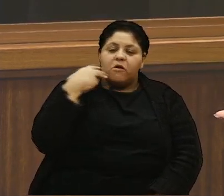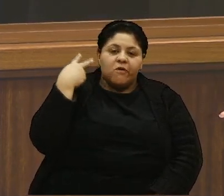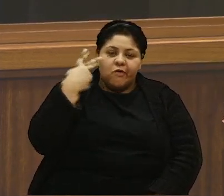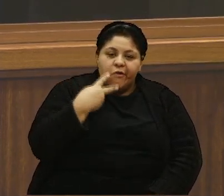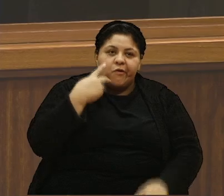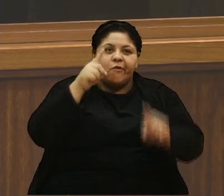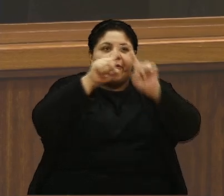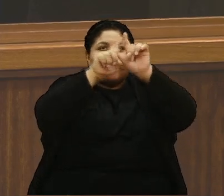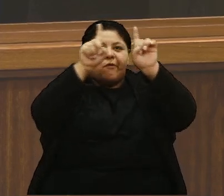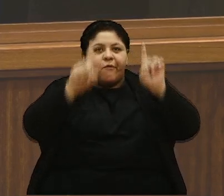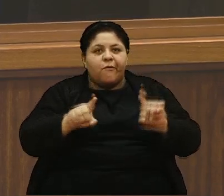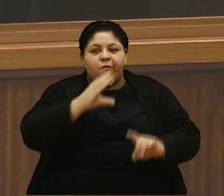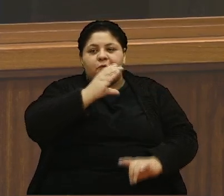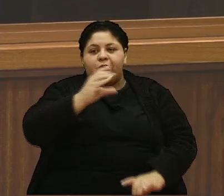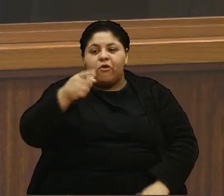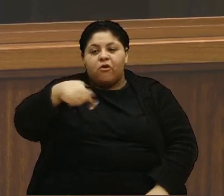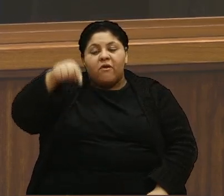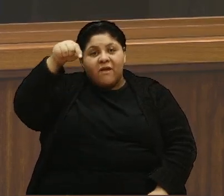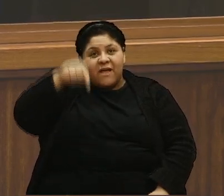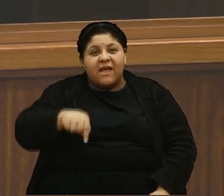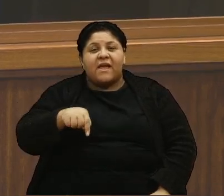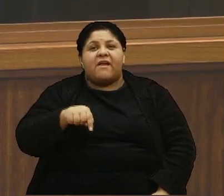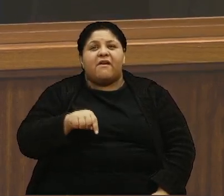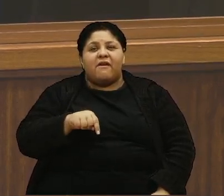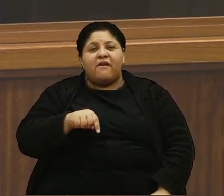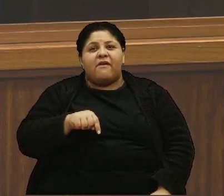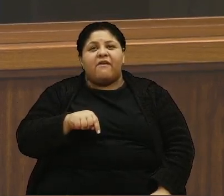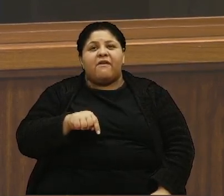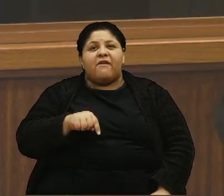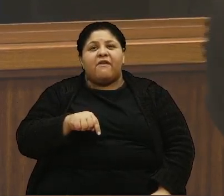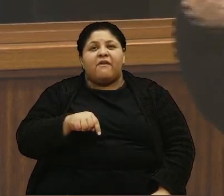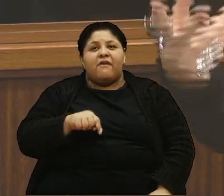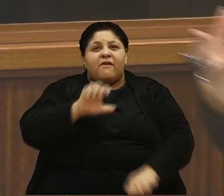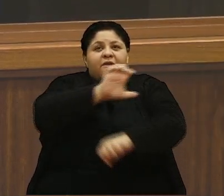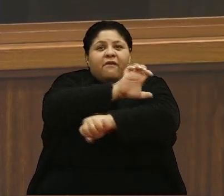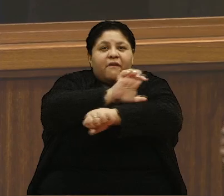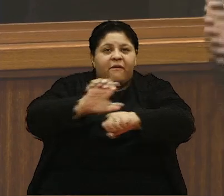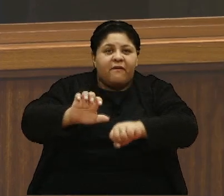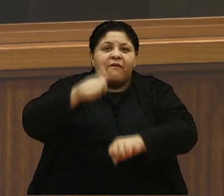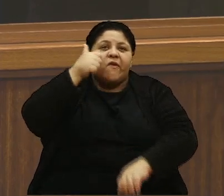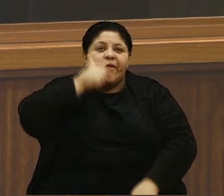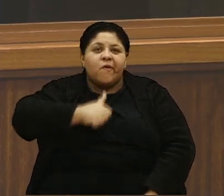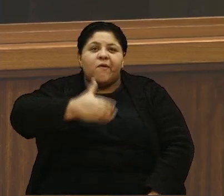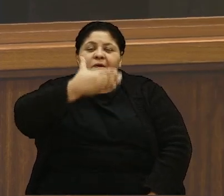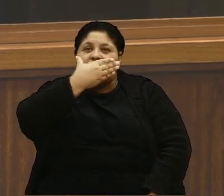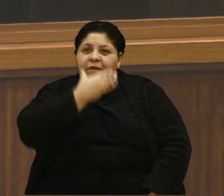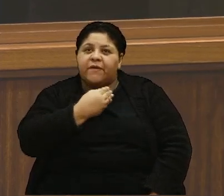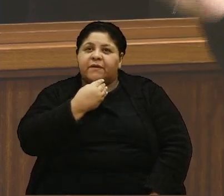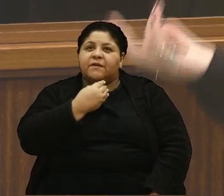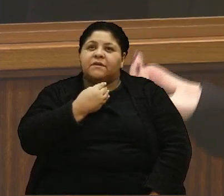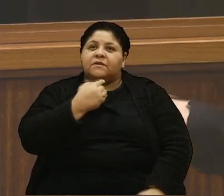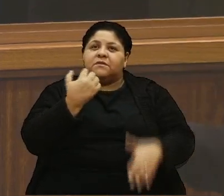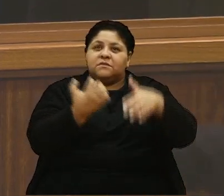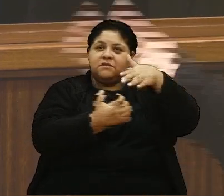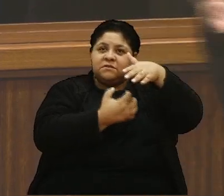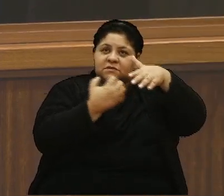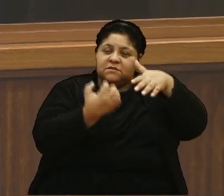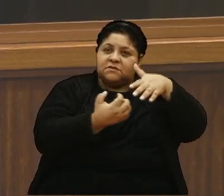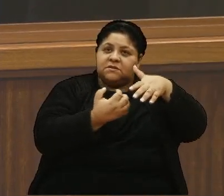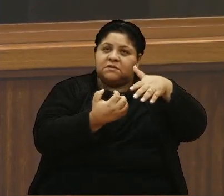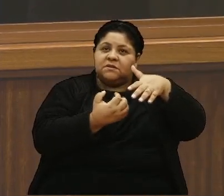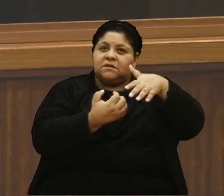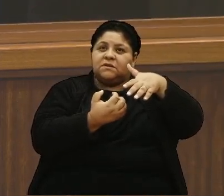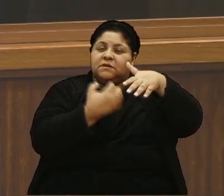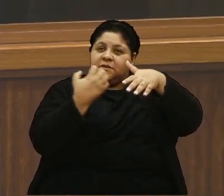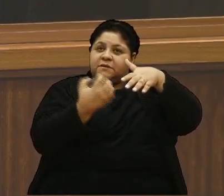cargos comissionários. Nós aqui aumentamos, né, para estagiários, estagiárias, para as empresas, funcionários